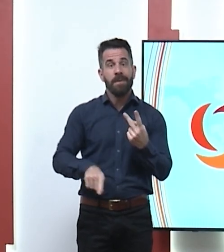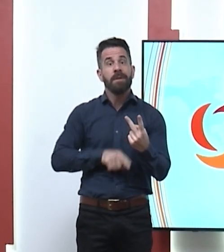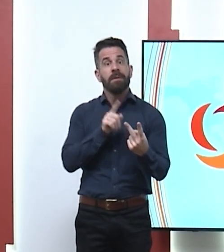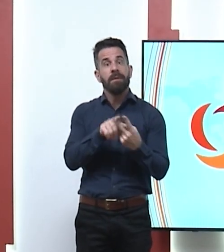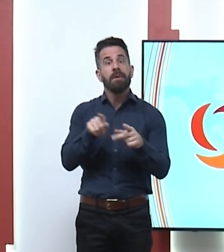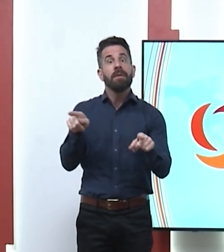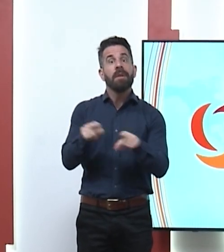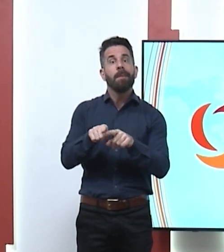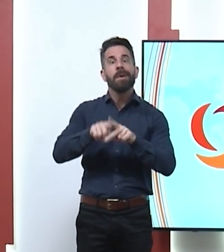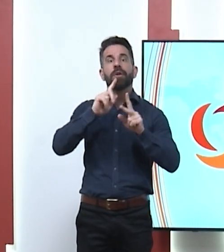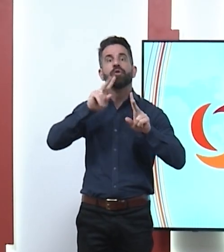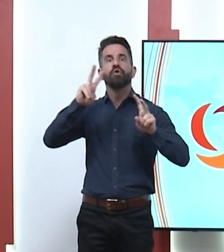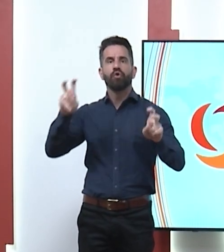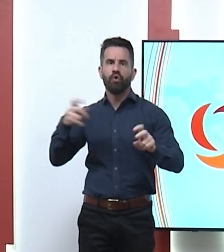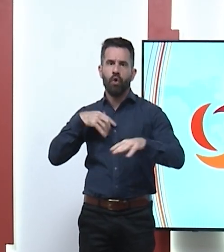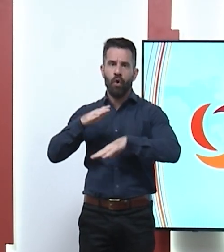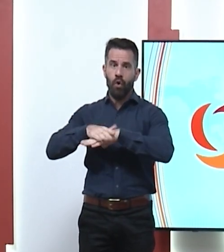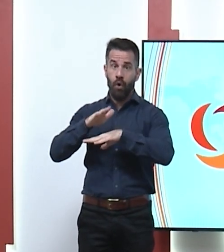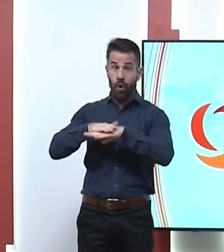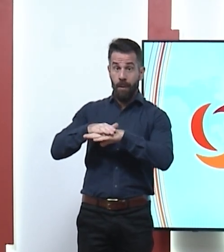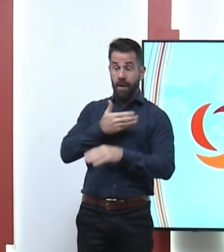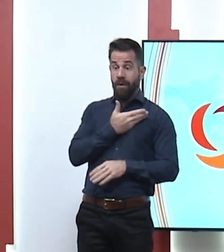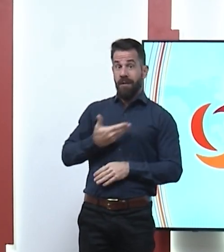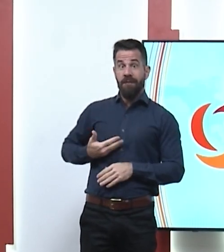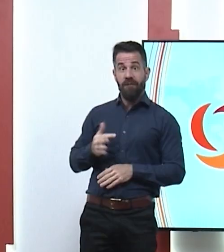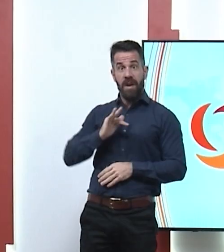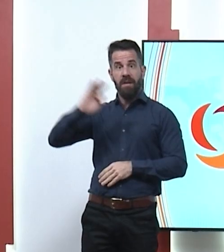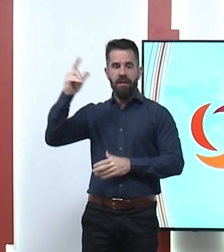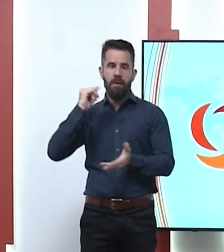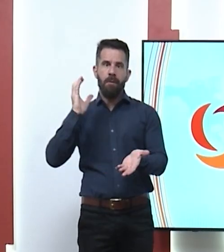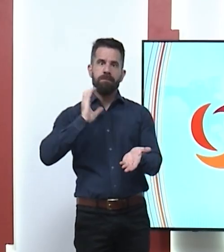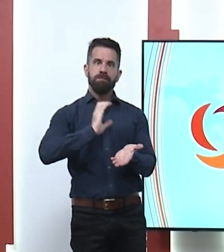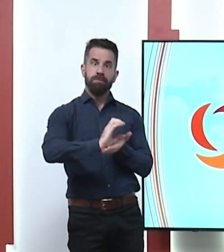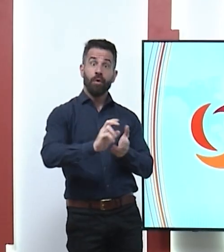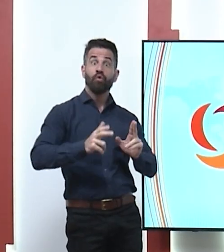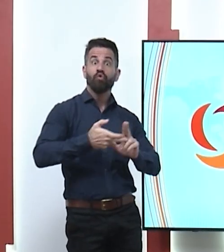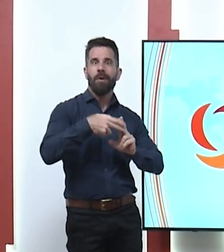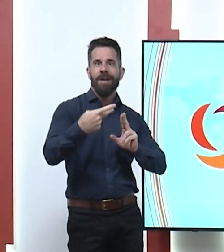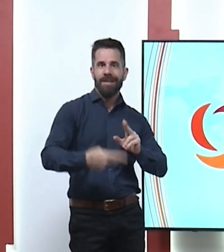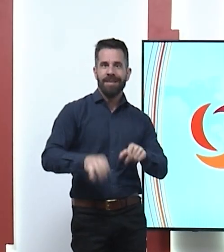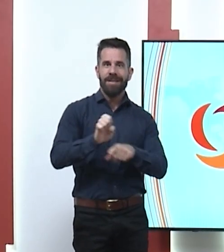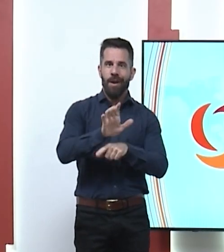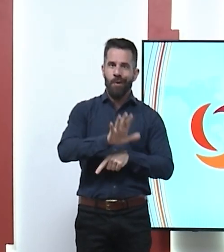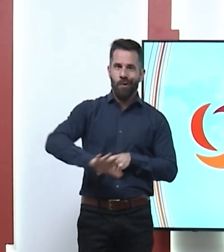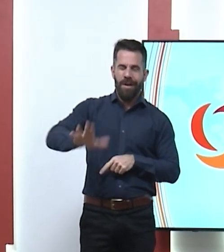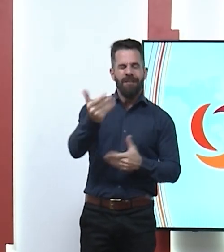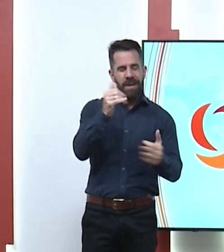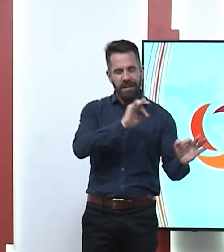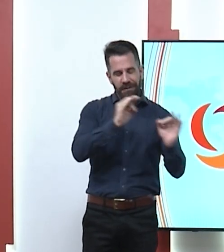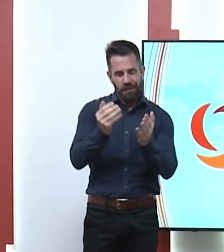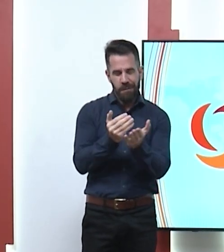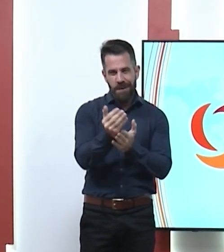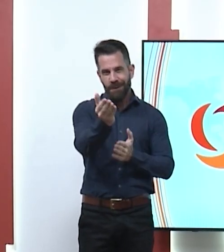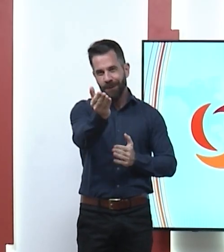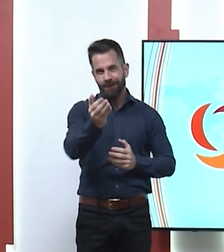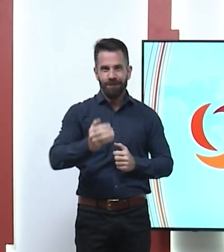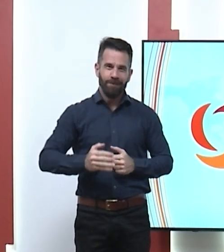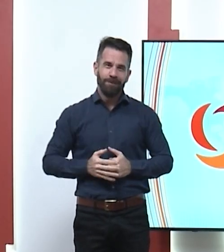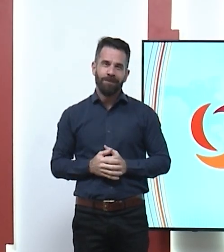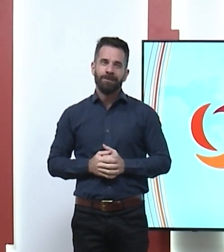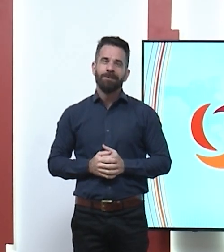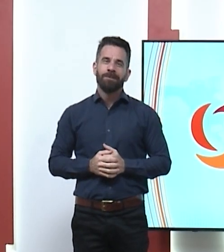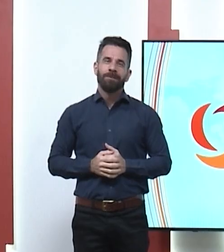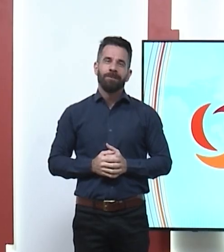sobre investimentos do governo federal no SUS, aqui no estado de Goiás. Vem com a gente, o programa já está no ar.